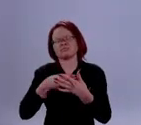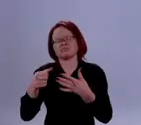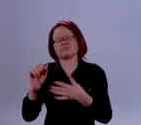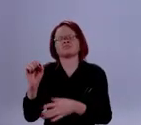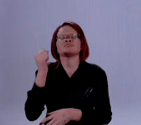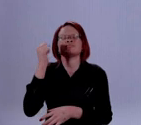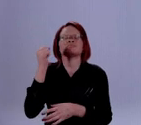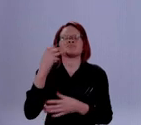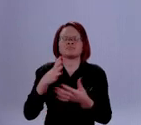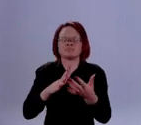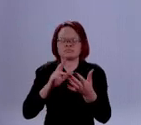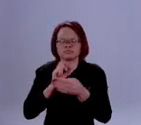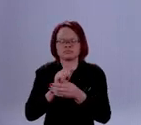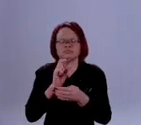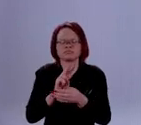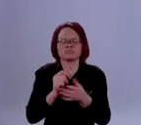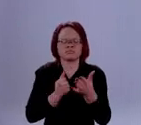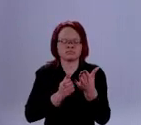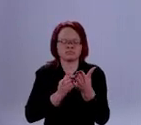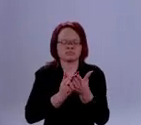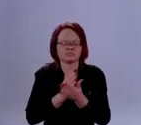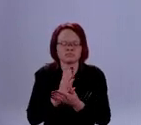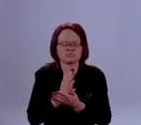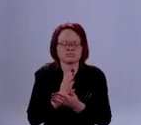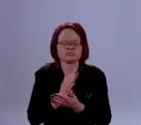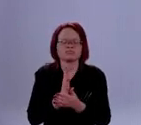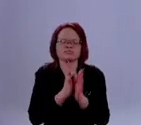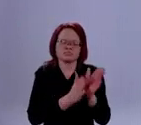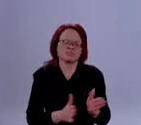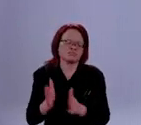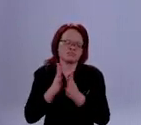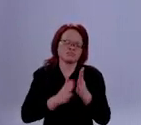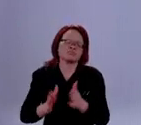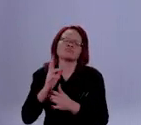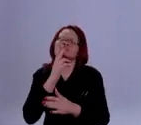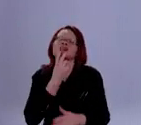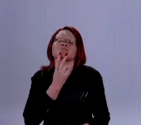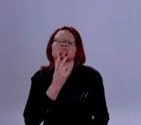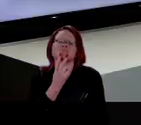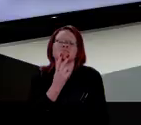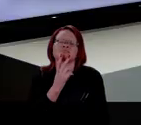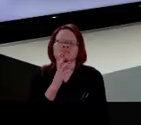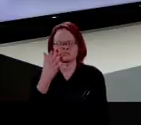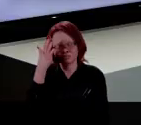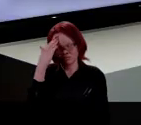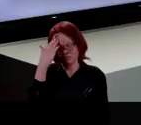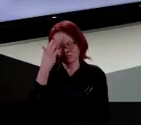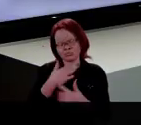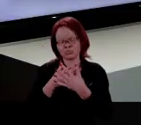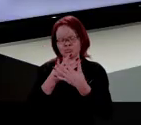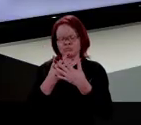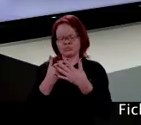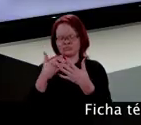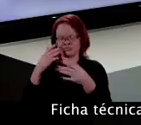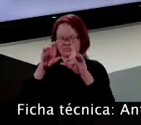possessivos advérbios de modo e revisão de conjugação verbal para